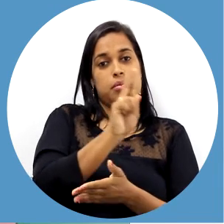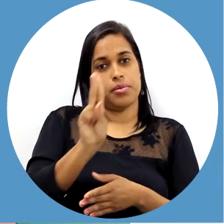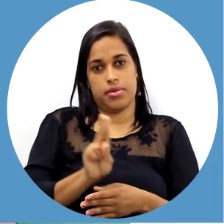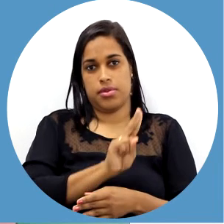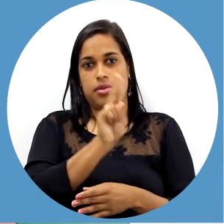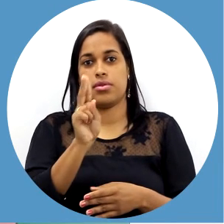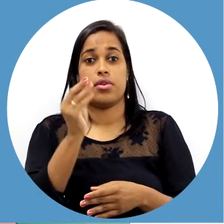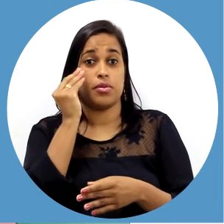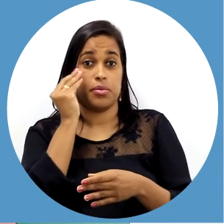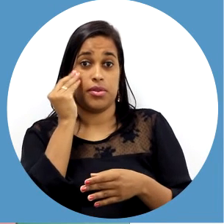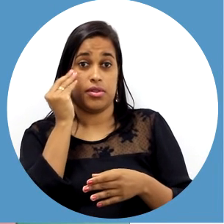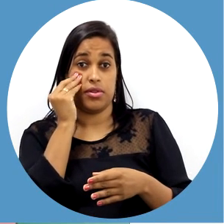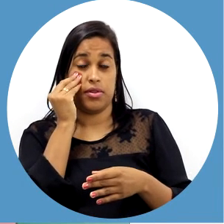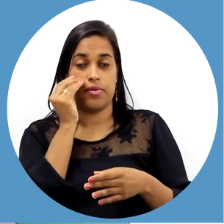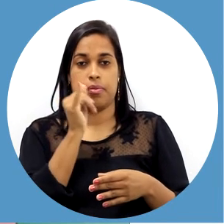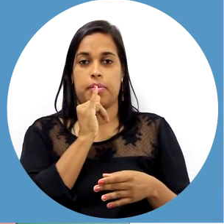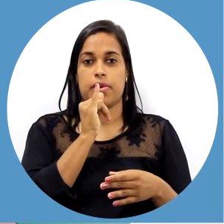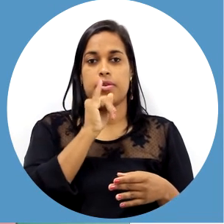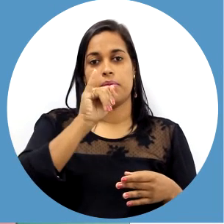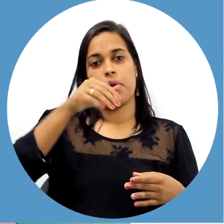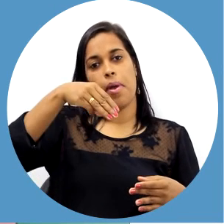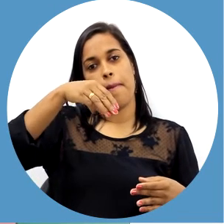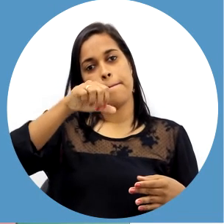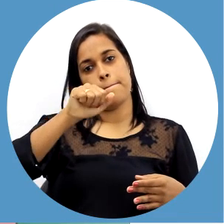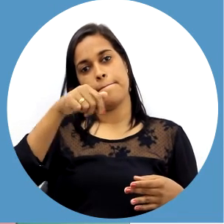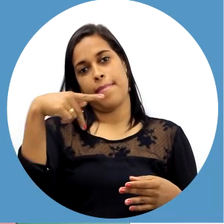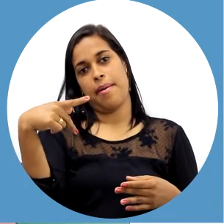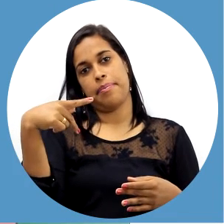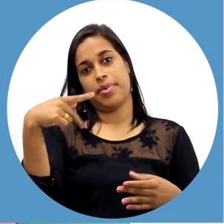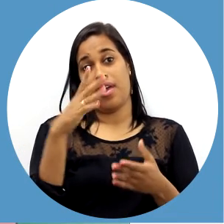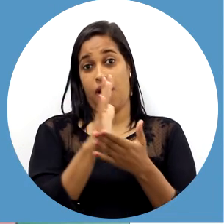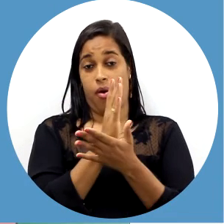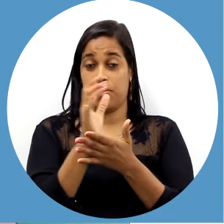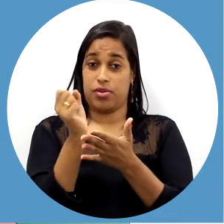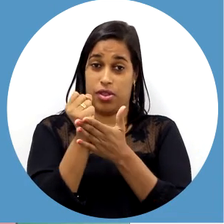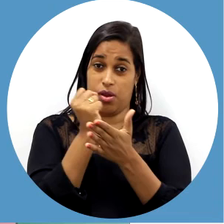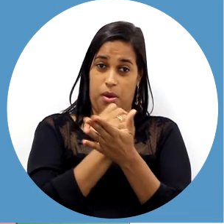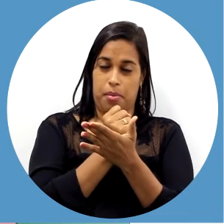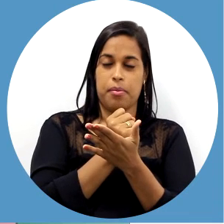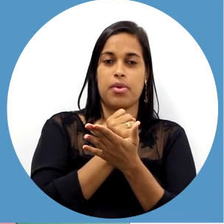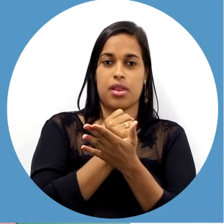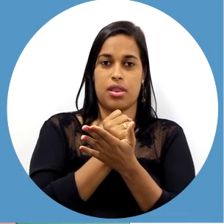protocolos que podem ser utilizados. Em específico aqui vamos citar o IMAP, que é um protocolo de manipulação